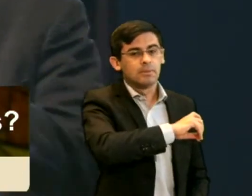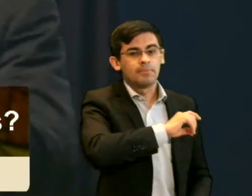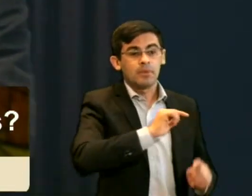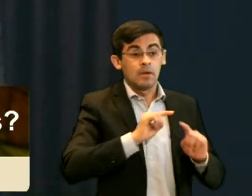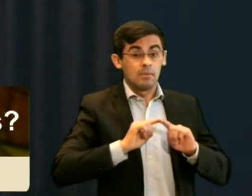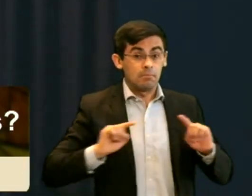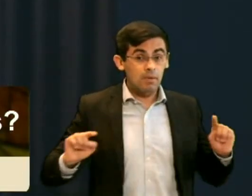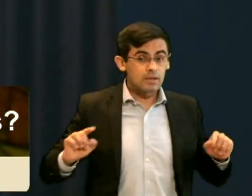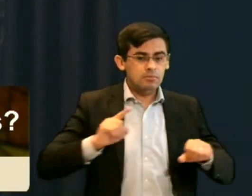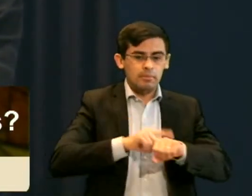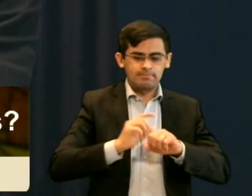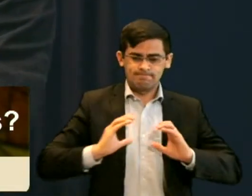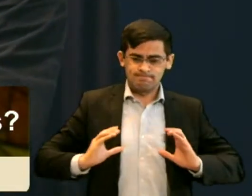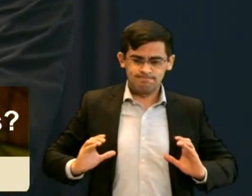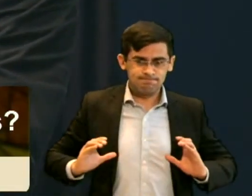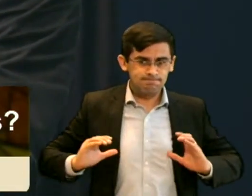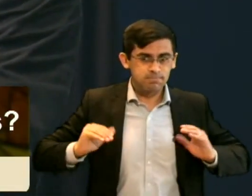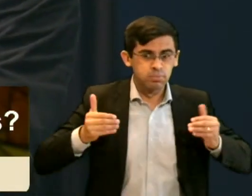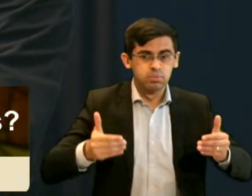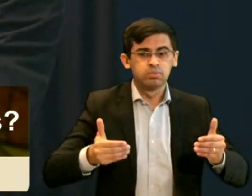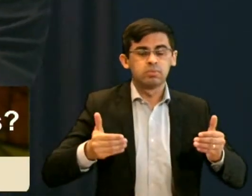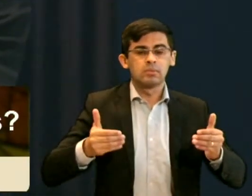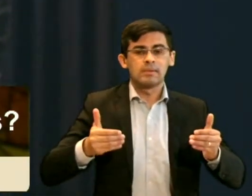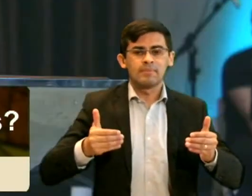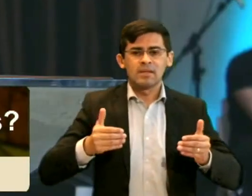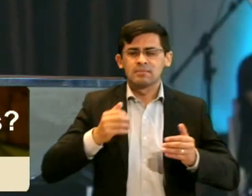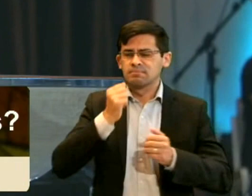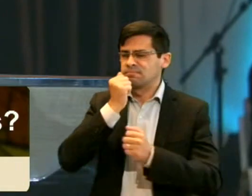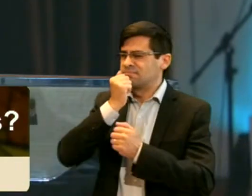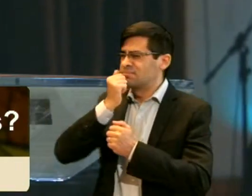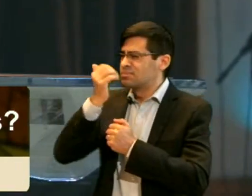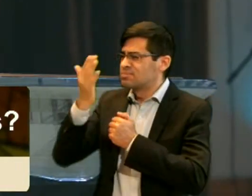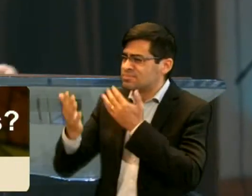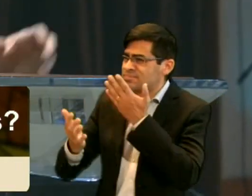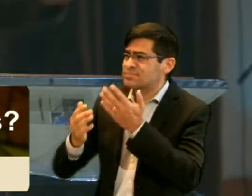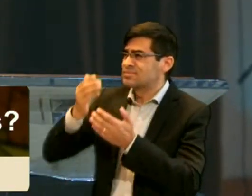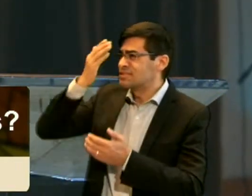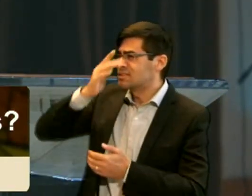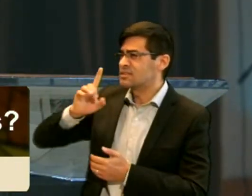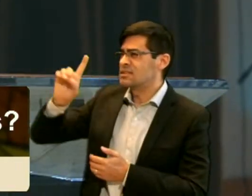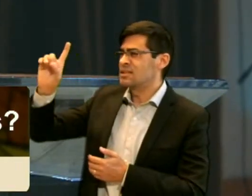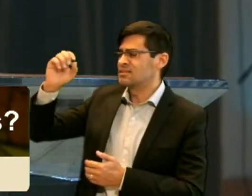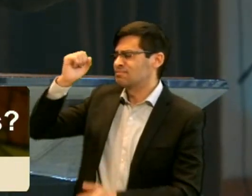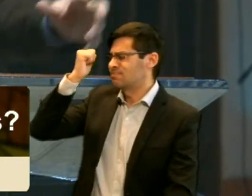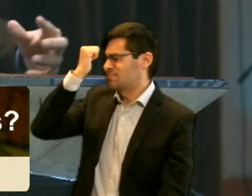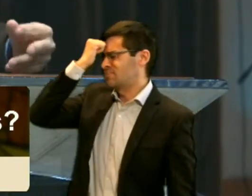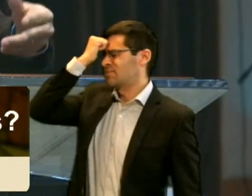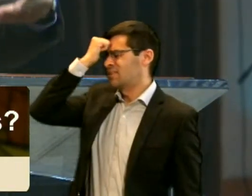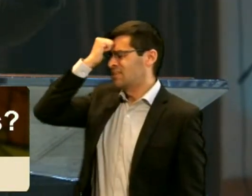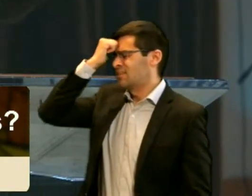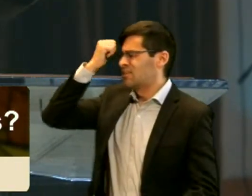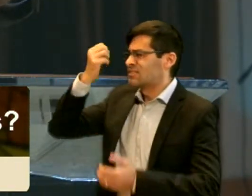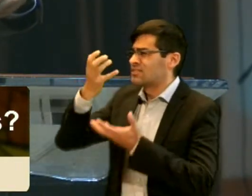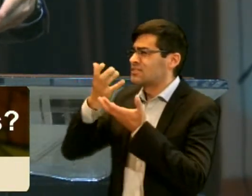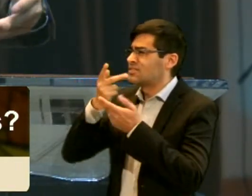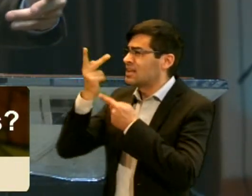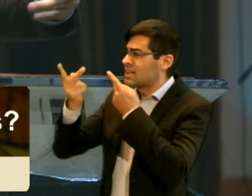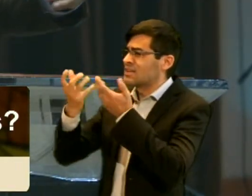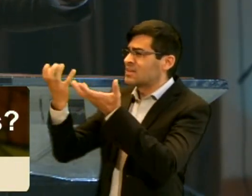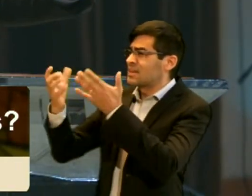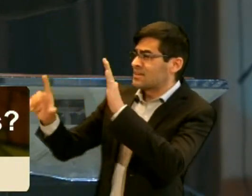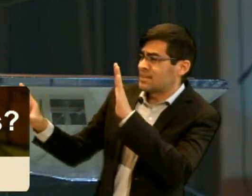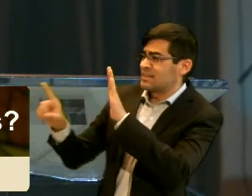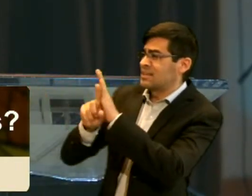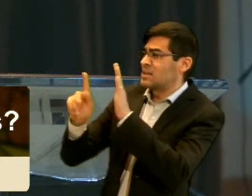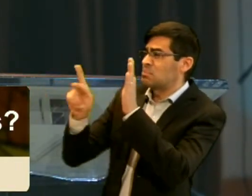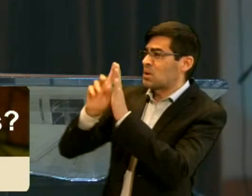Mas quando a gente tem coragem de confessar, de dizer: eu quero a lei de Deus, eu quero